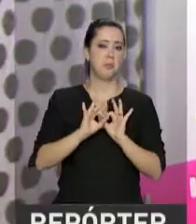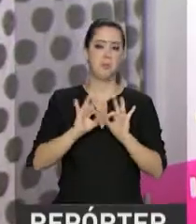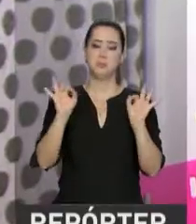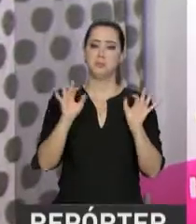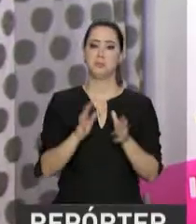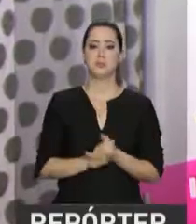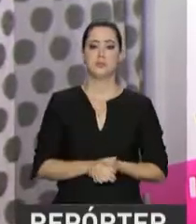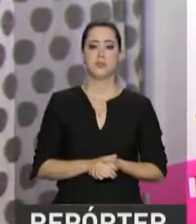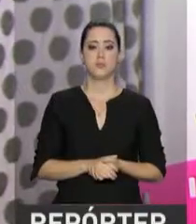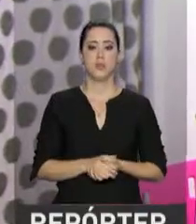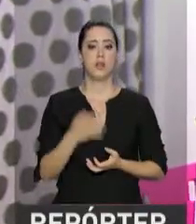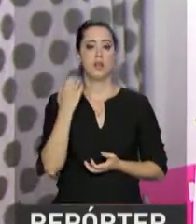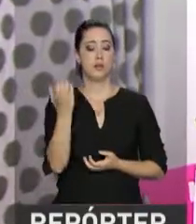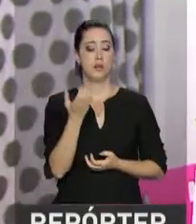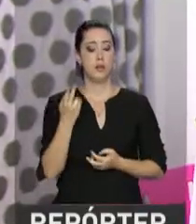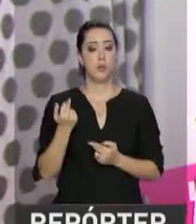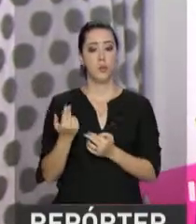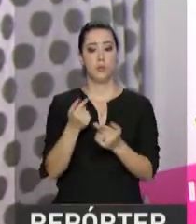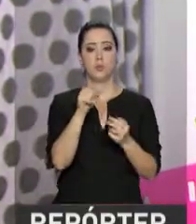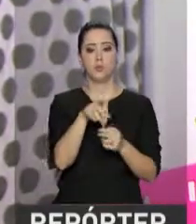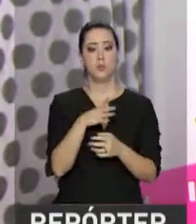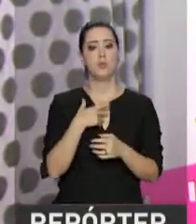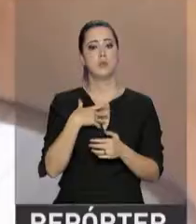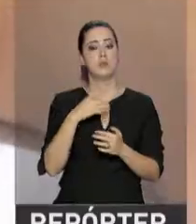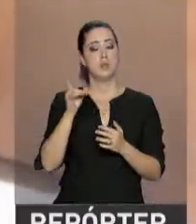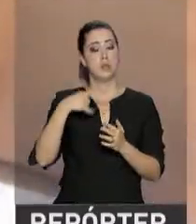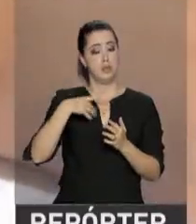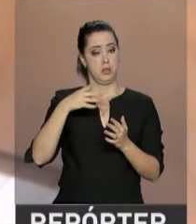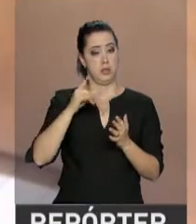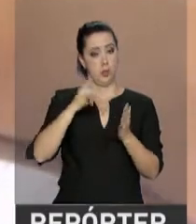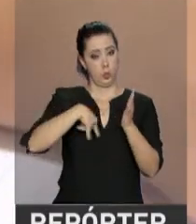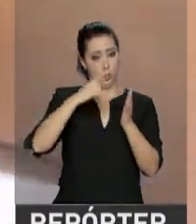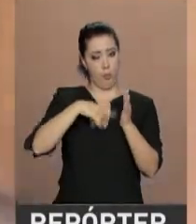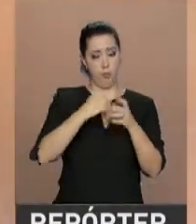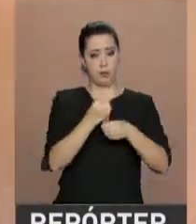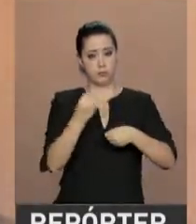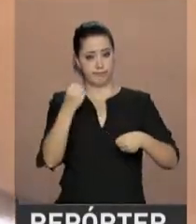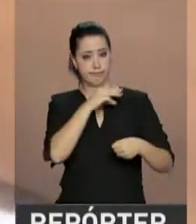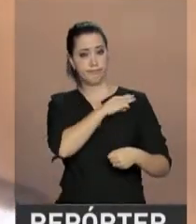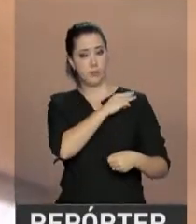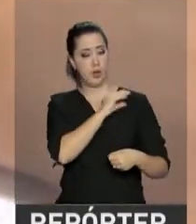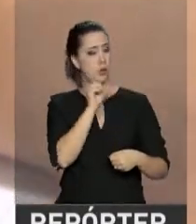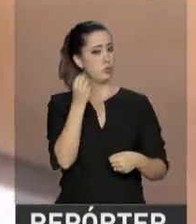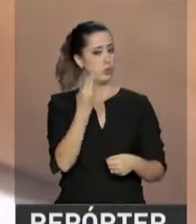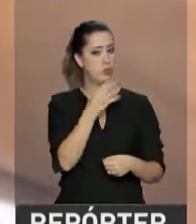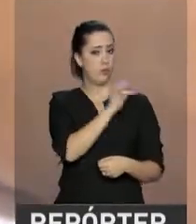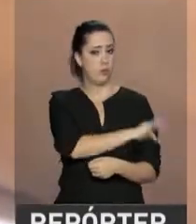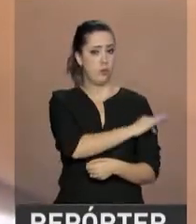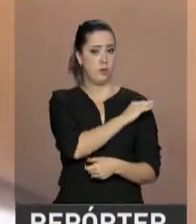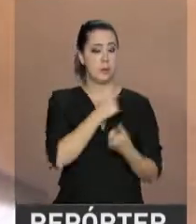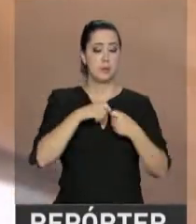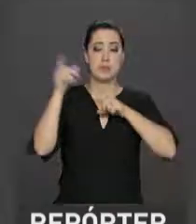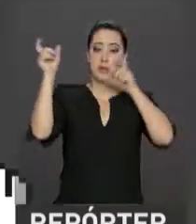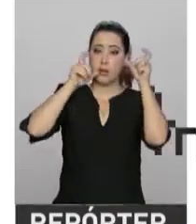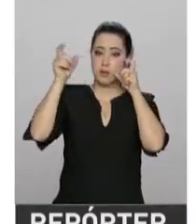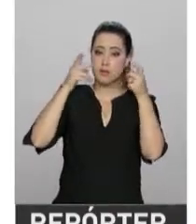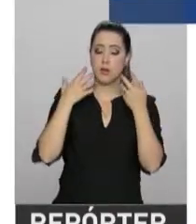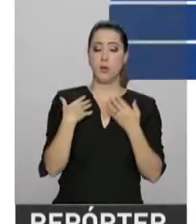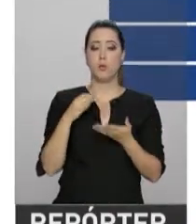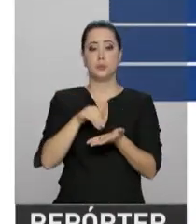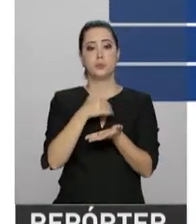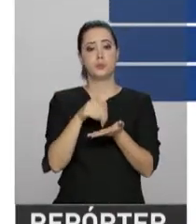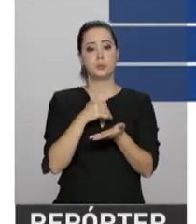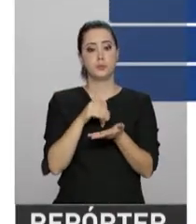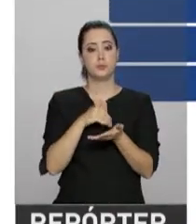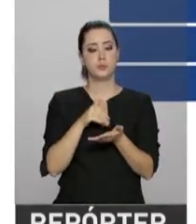e quem deseja como isadora ter o certificado de conclusão do ensino médio ou fundamental deve ficar atento as